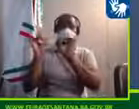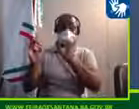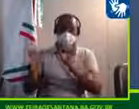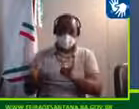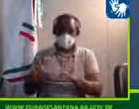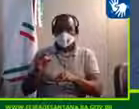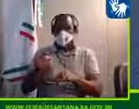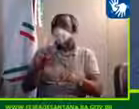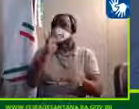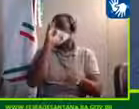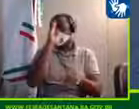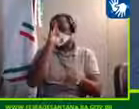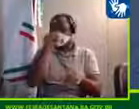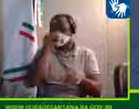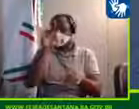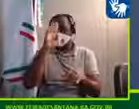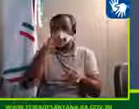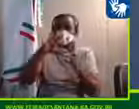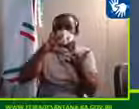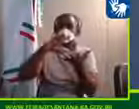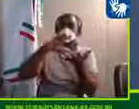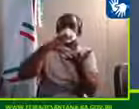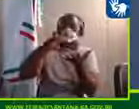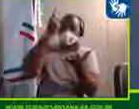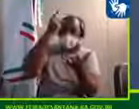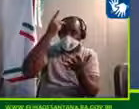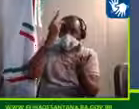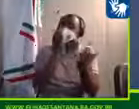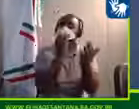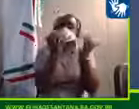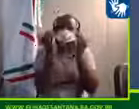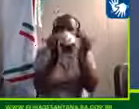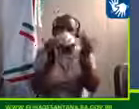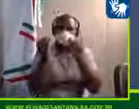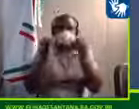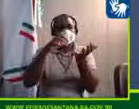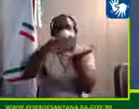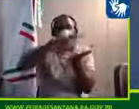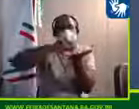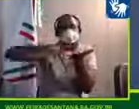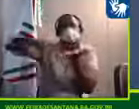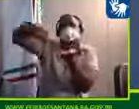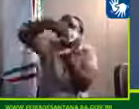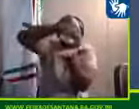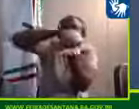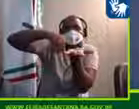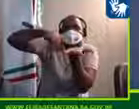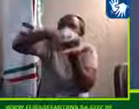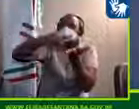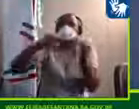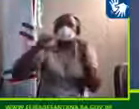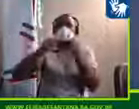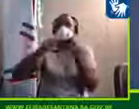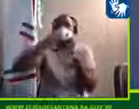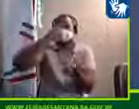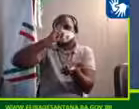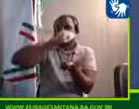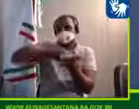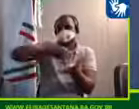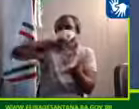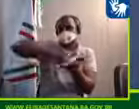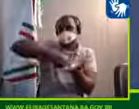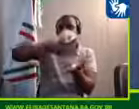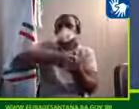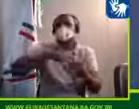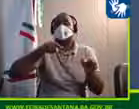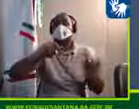tem, comparada só com São Paulo, onde o nível de anel de contorno e de passagem é obrigatoriamente maior, Feira de